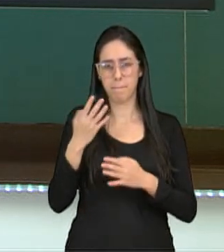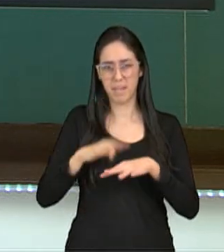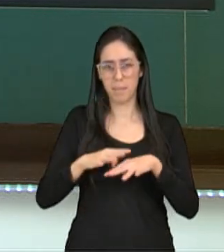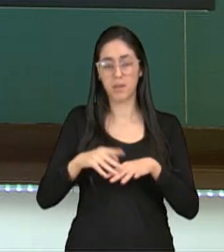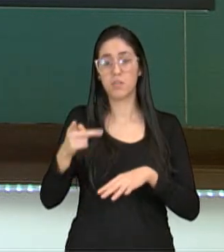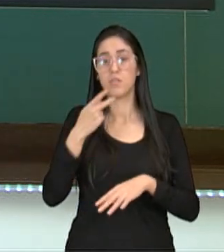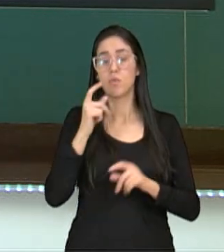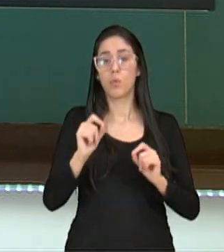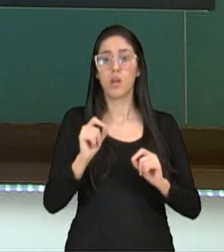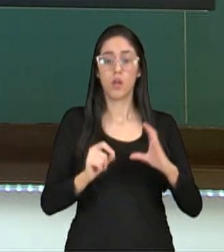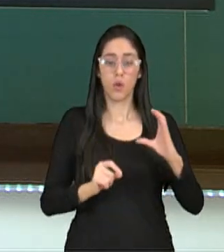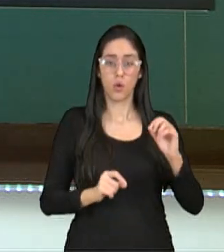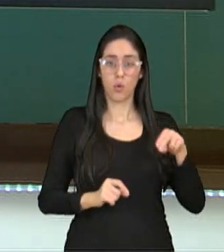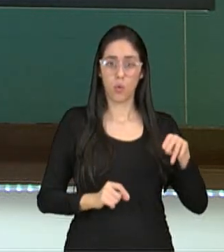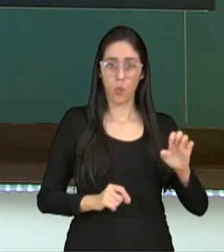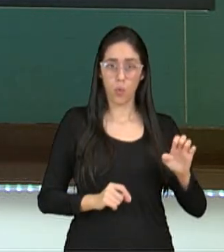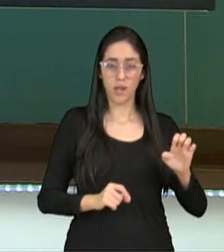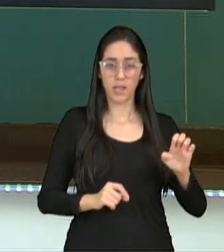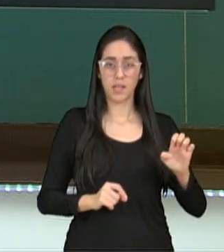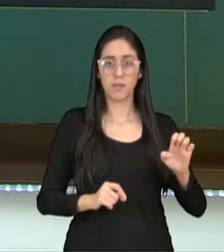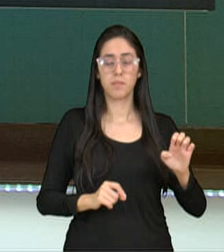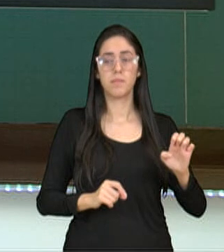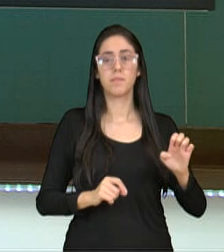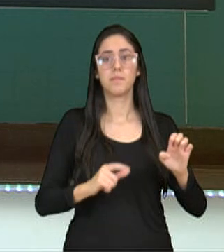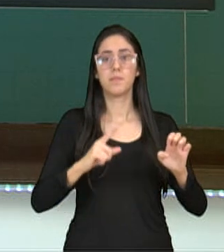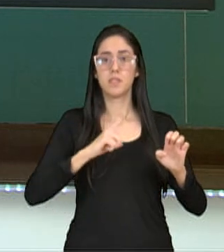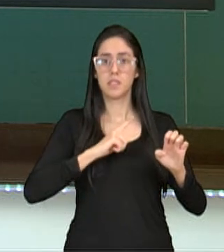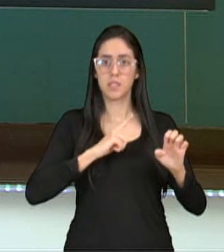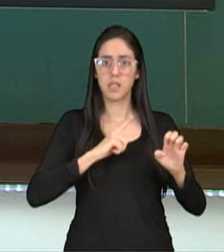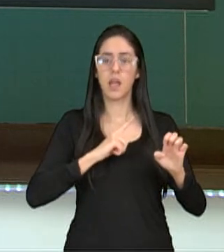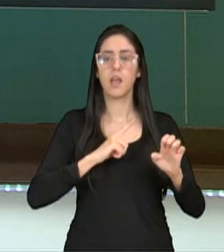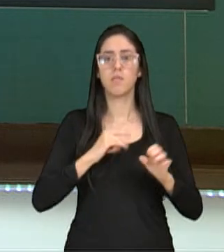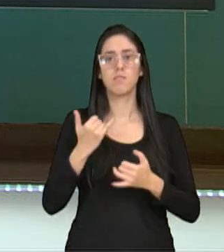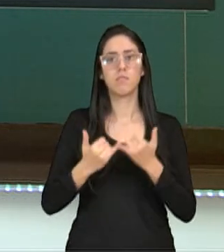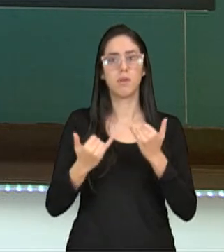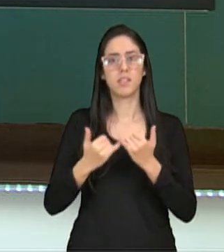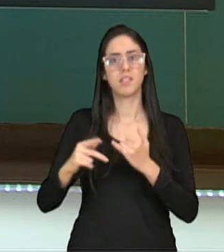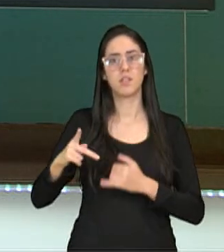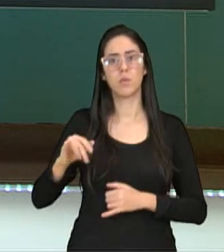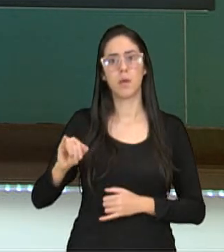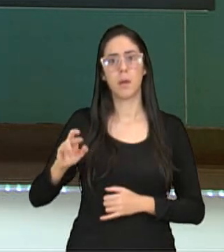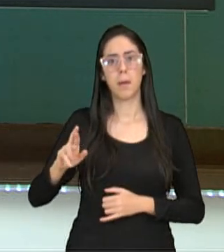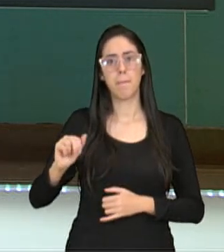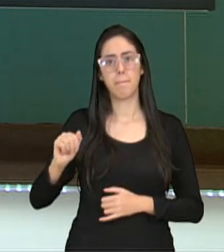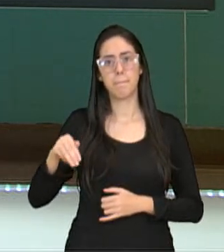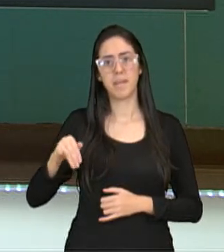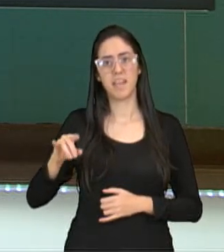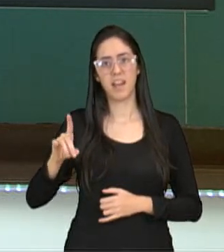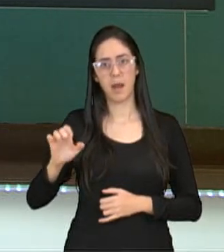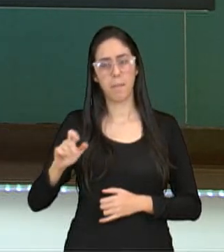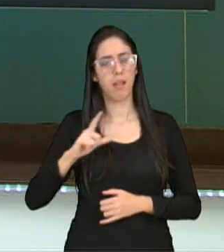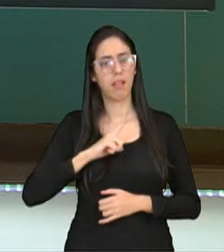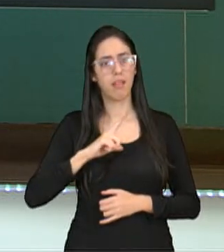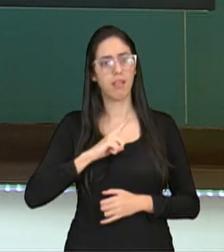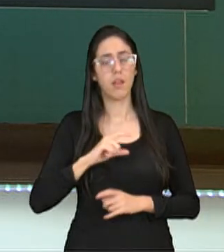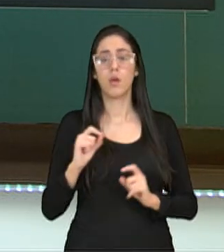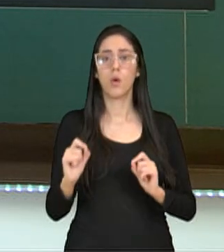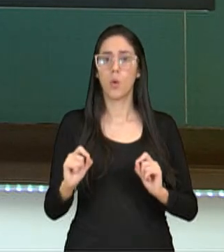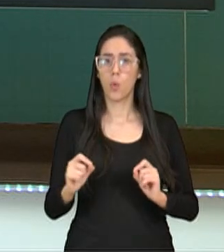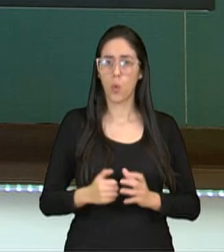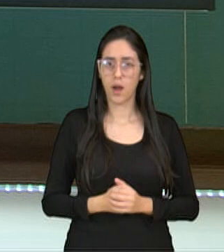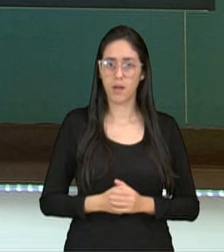volume da pirâmide são semelhantes na hora da gente calcular. Que ele vai corresponder ao quê?